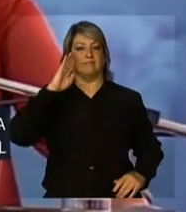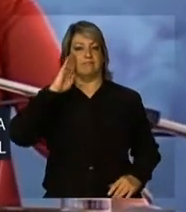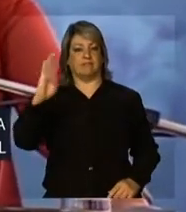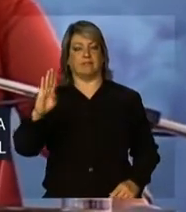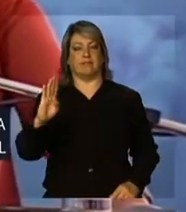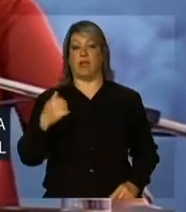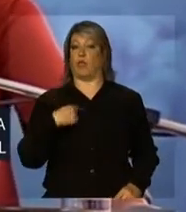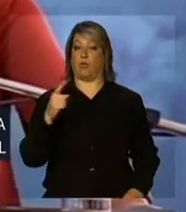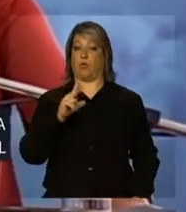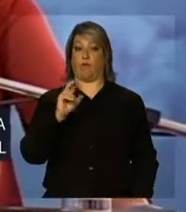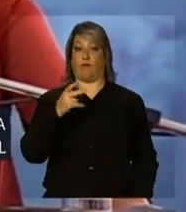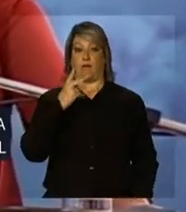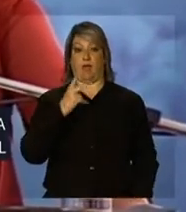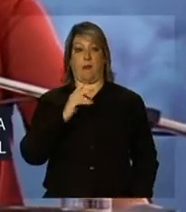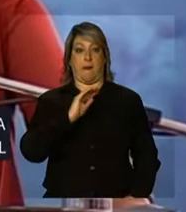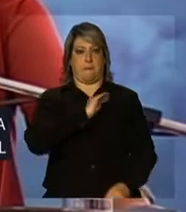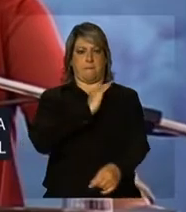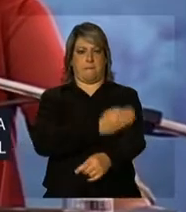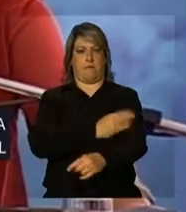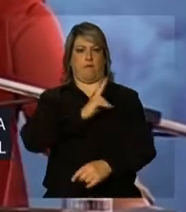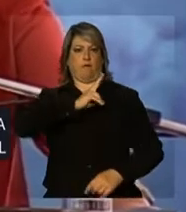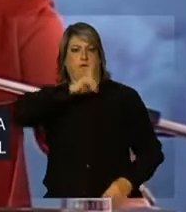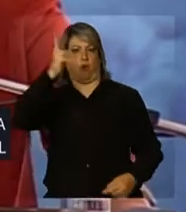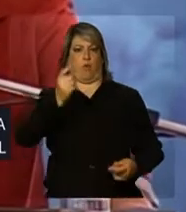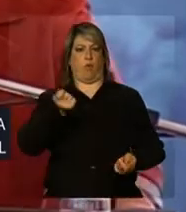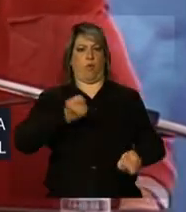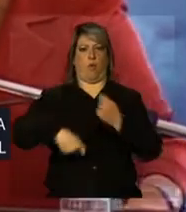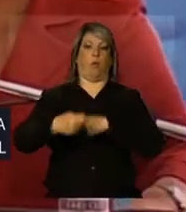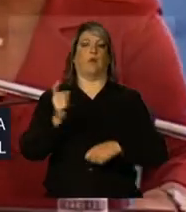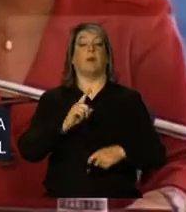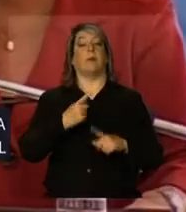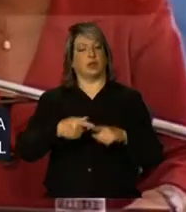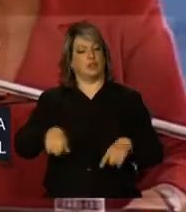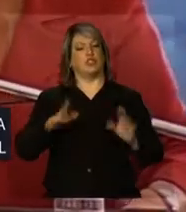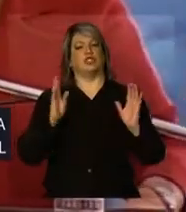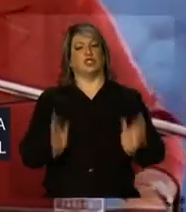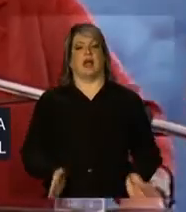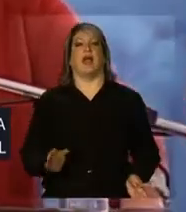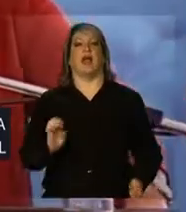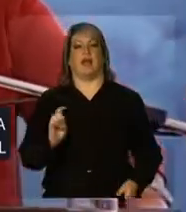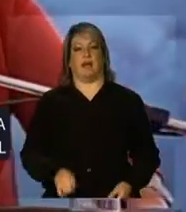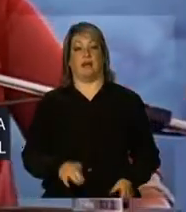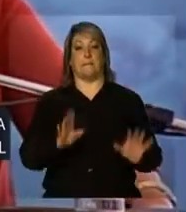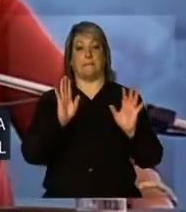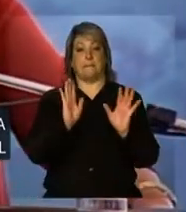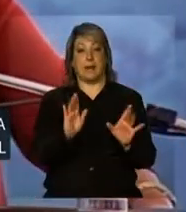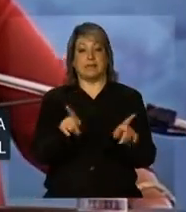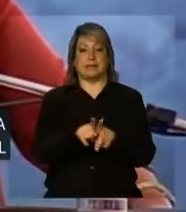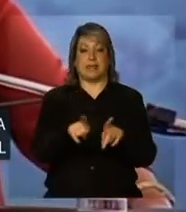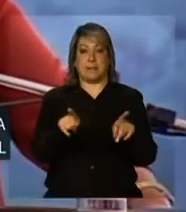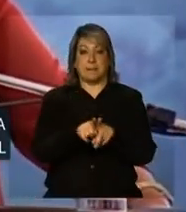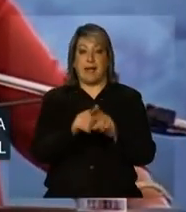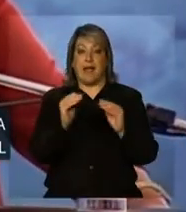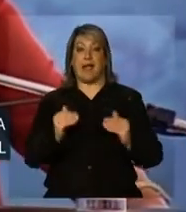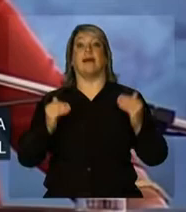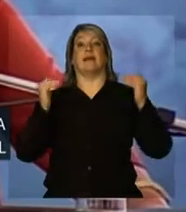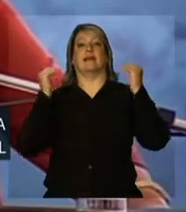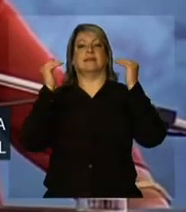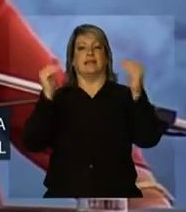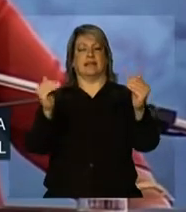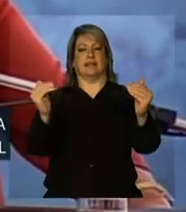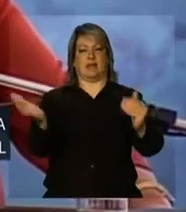eu não vou falar potências econômicas porque isso nós somos mas além de potências econômicas